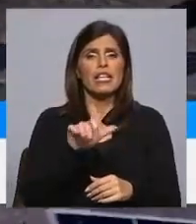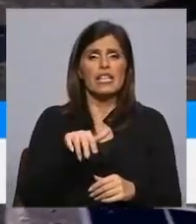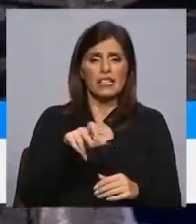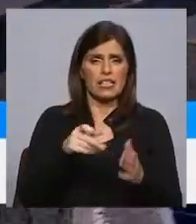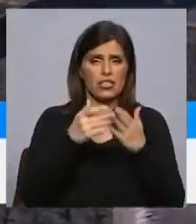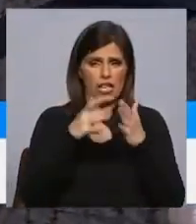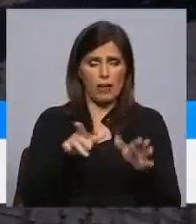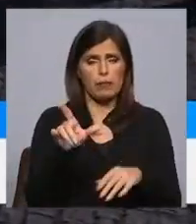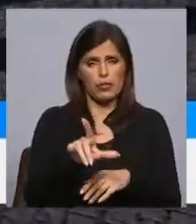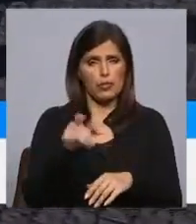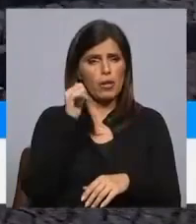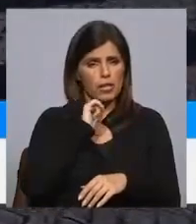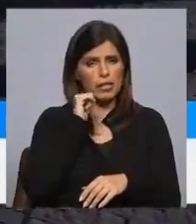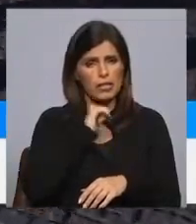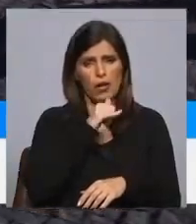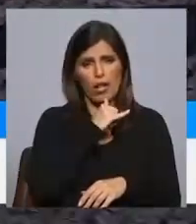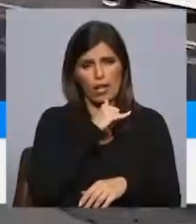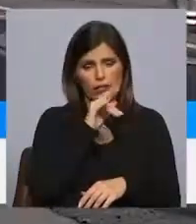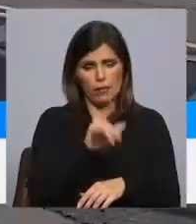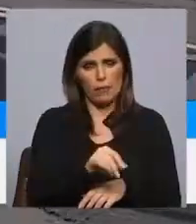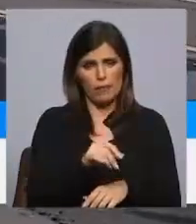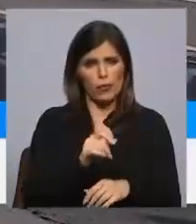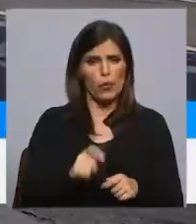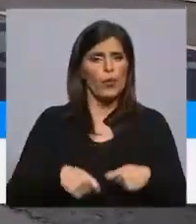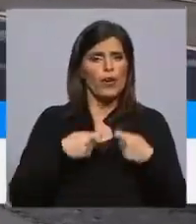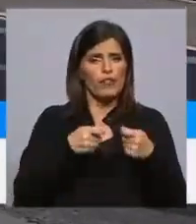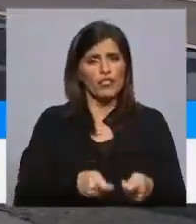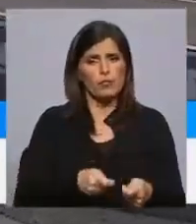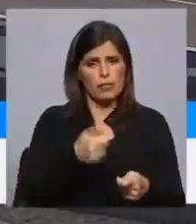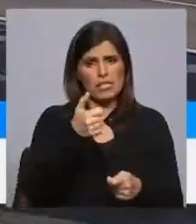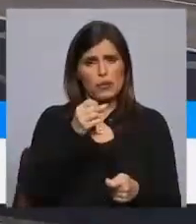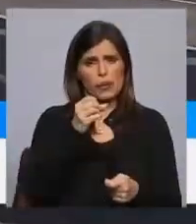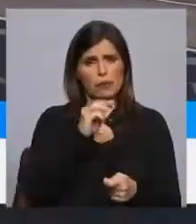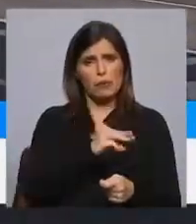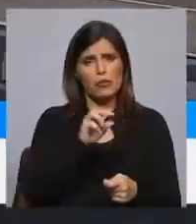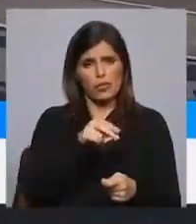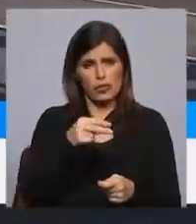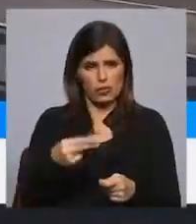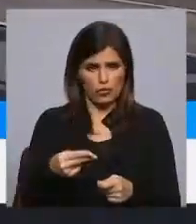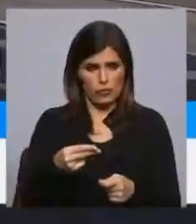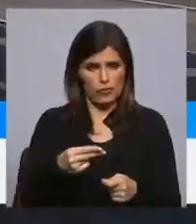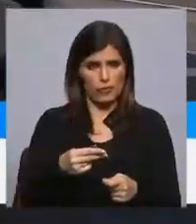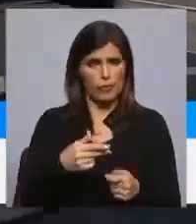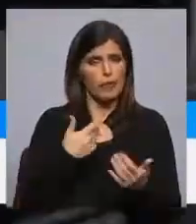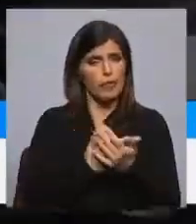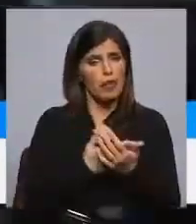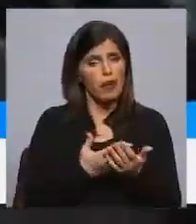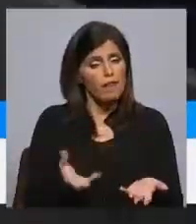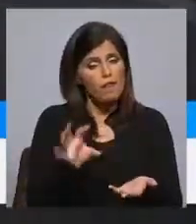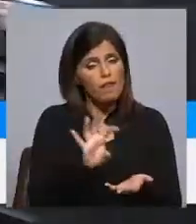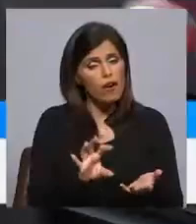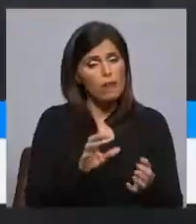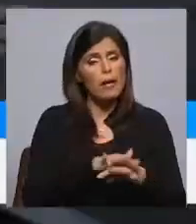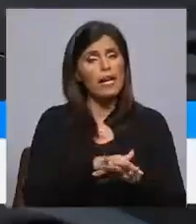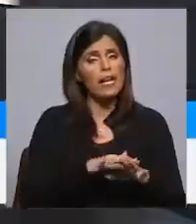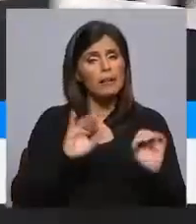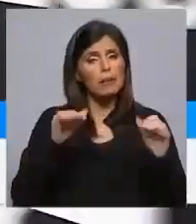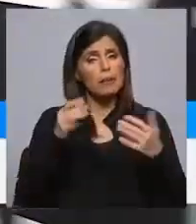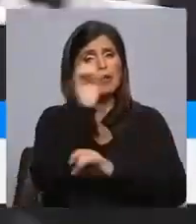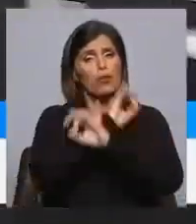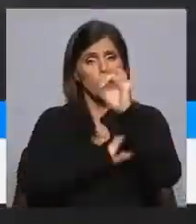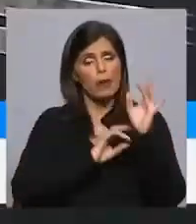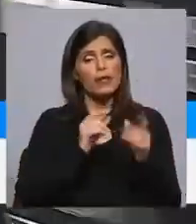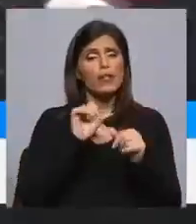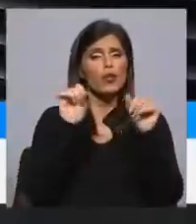em Lisboa, Leiria e Algarve. Um investimento de 50 milhões de euros a dar corpo à primeira rede europeia do sistema